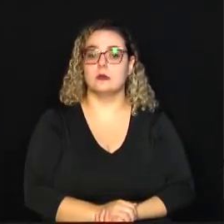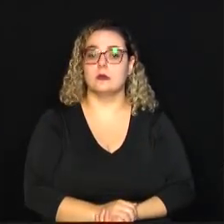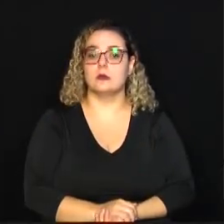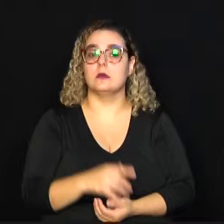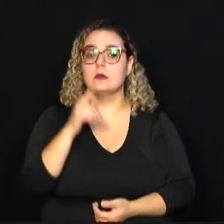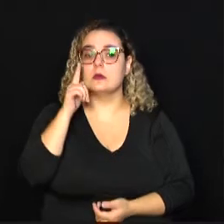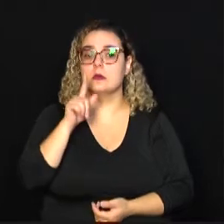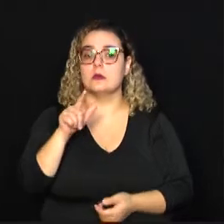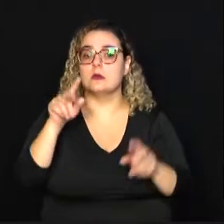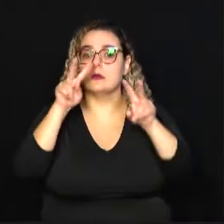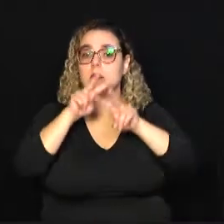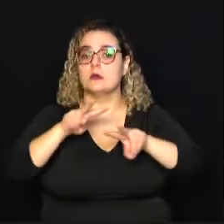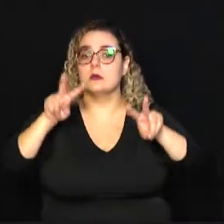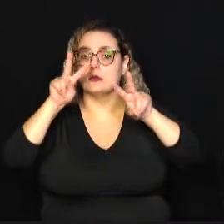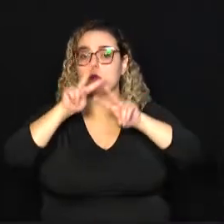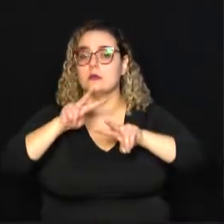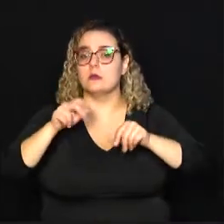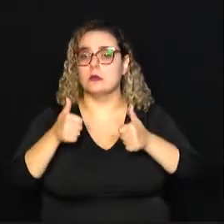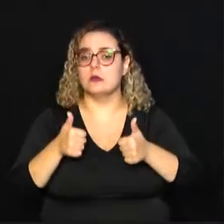Tá visível a imagem que eu coloquei?